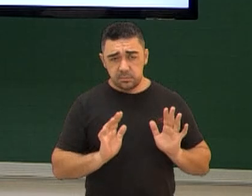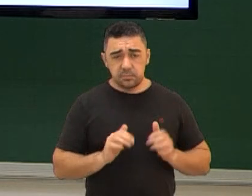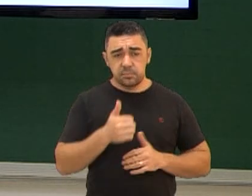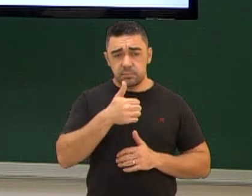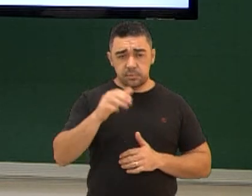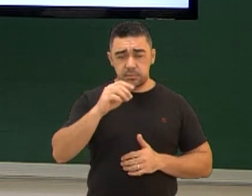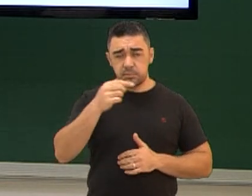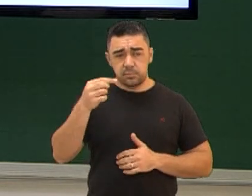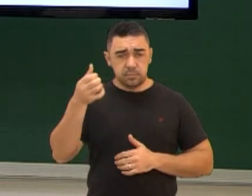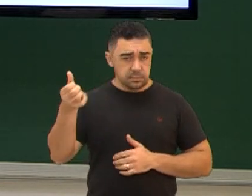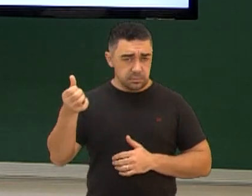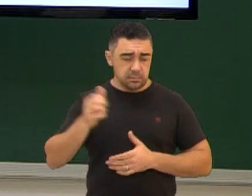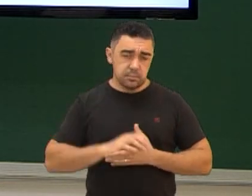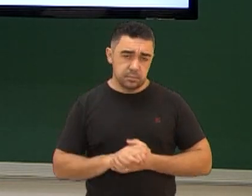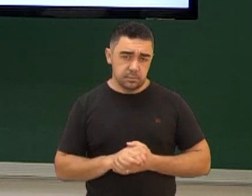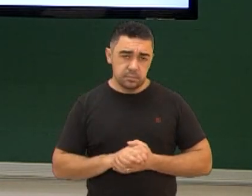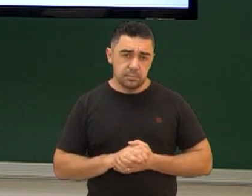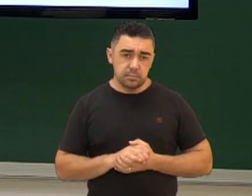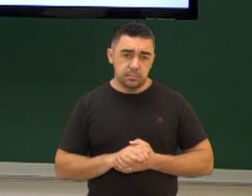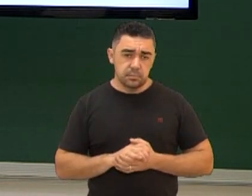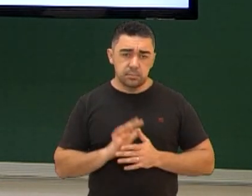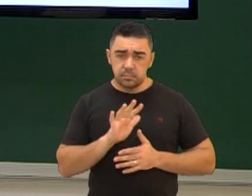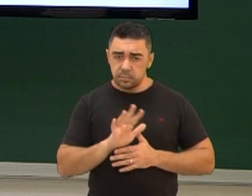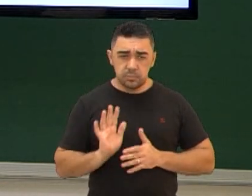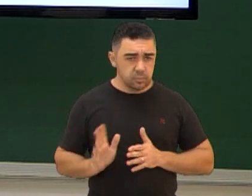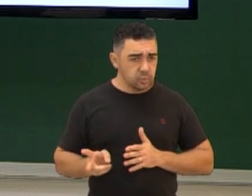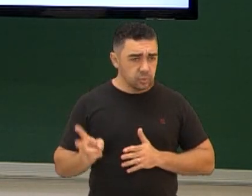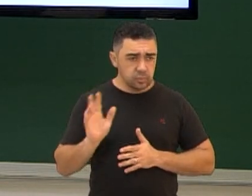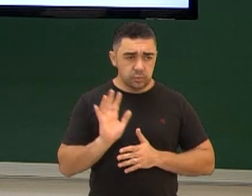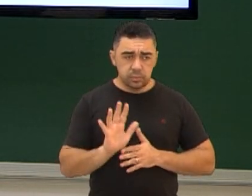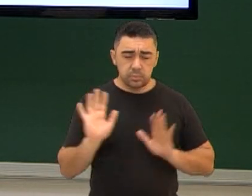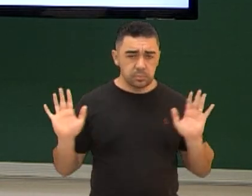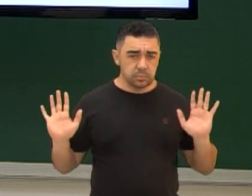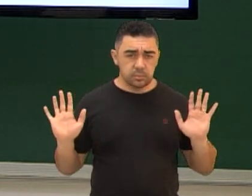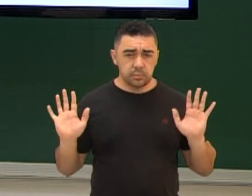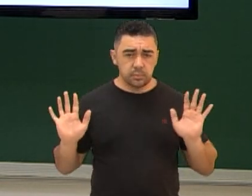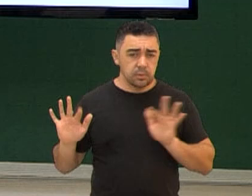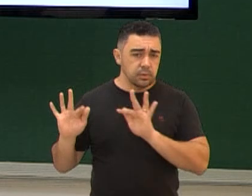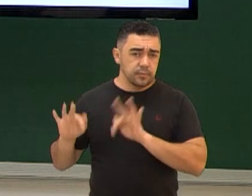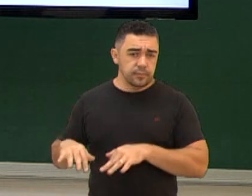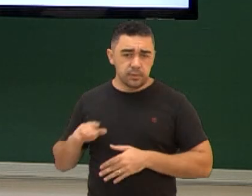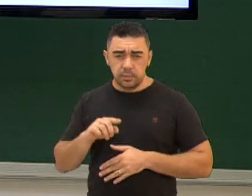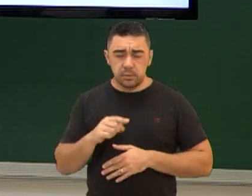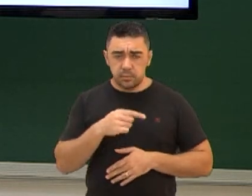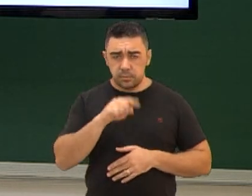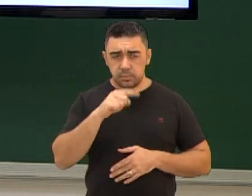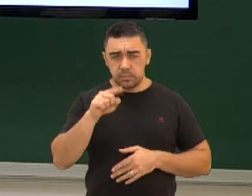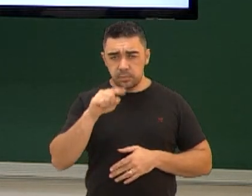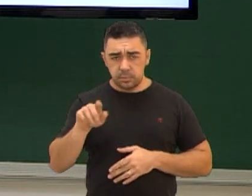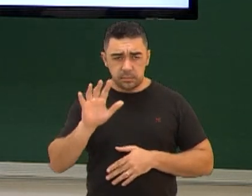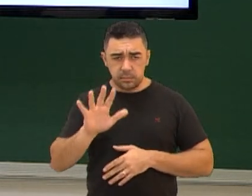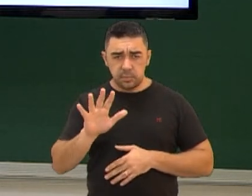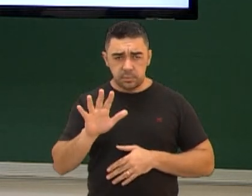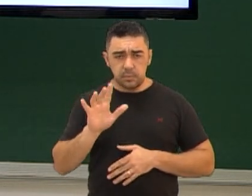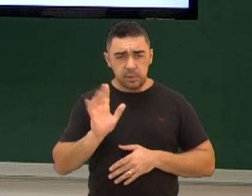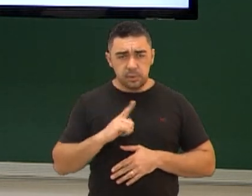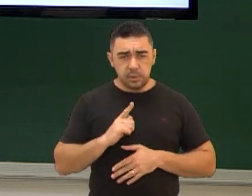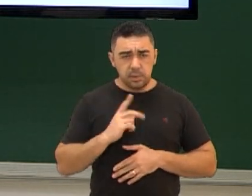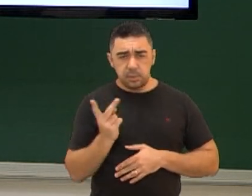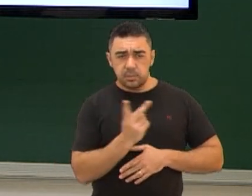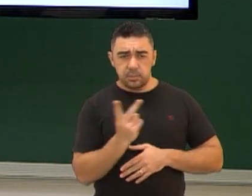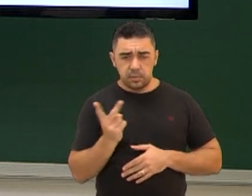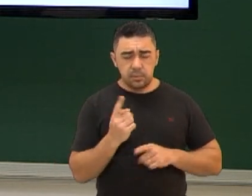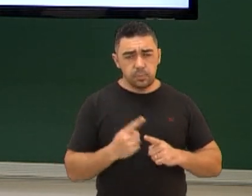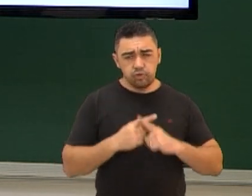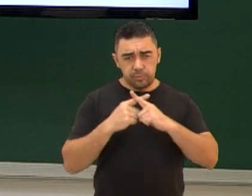elevado a menos 6, né? Não precisa transformar. Trabalha com ele e coloca ele no final, ok? Você não precisa mexer, não. É um fator comum aqui. Ele